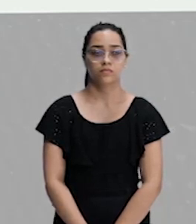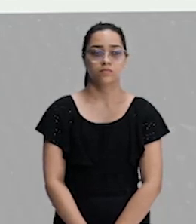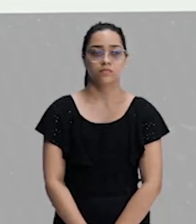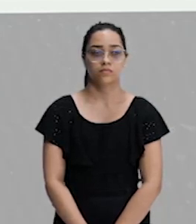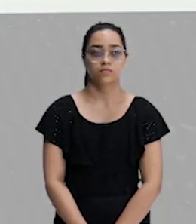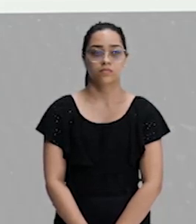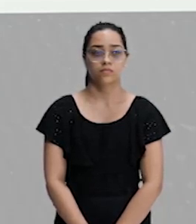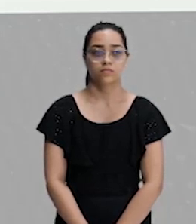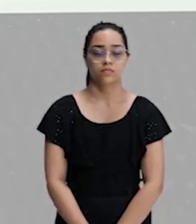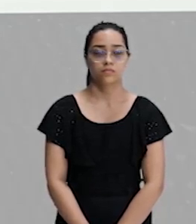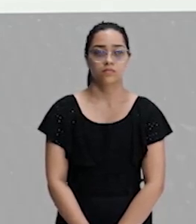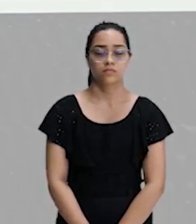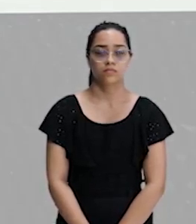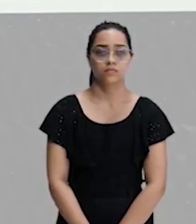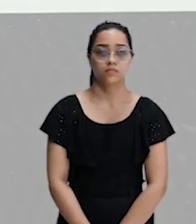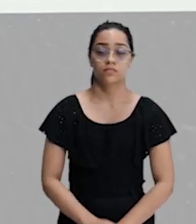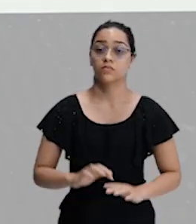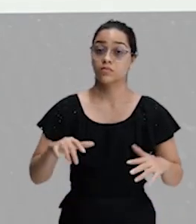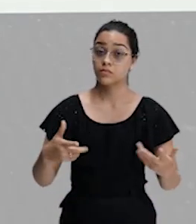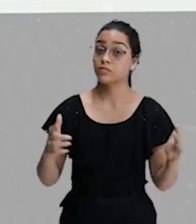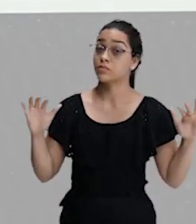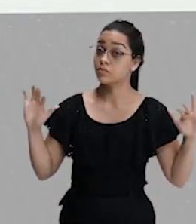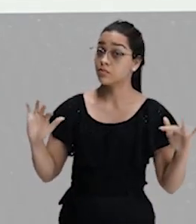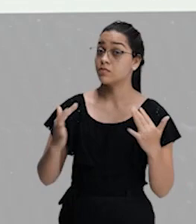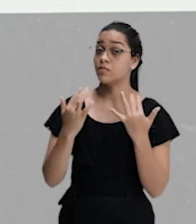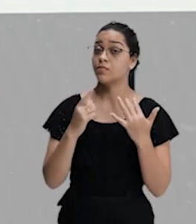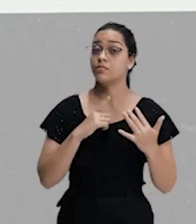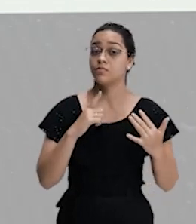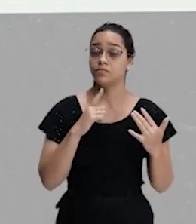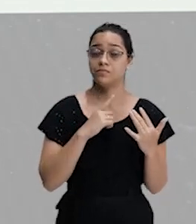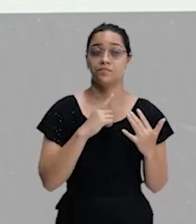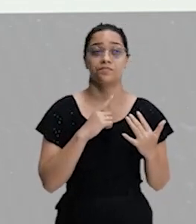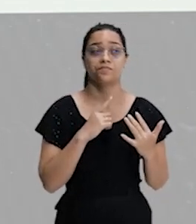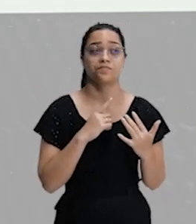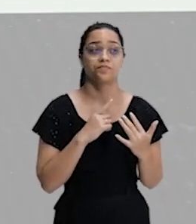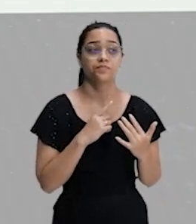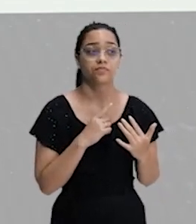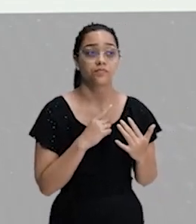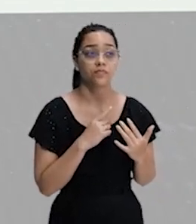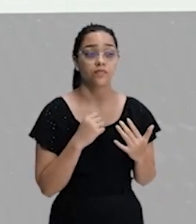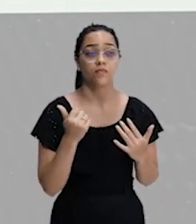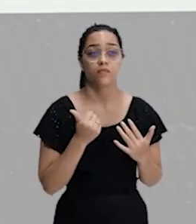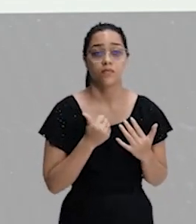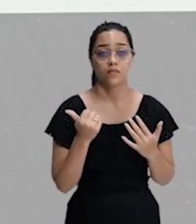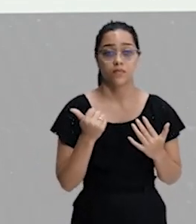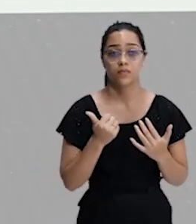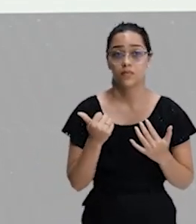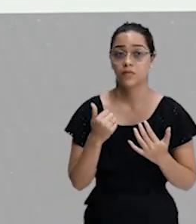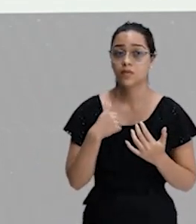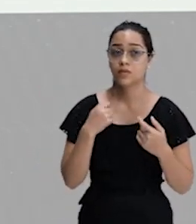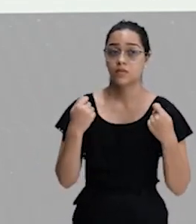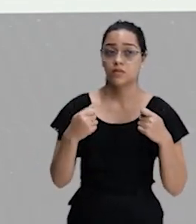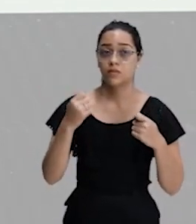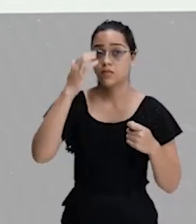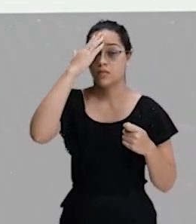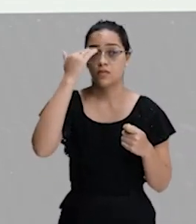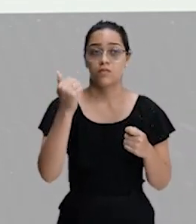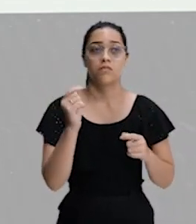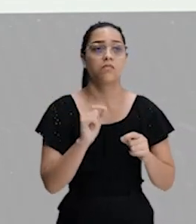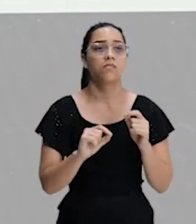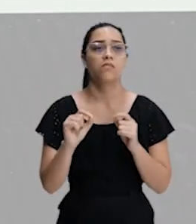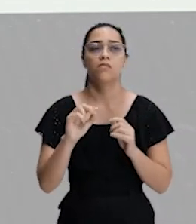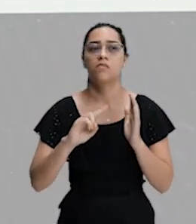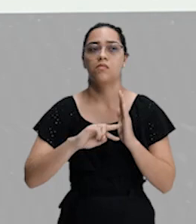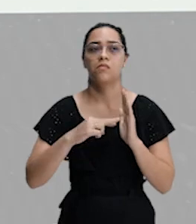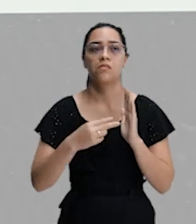169,56 centímetros cúbicos? Galera, olha só. Vamos prestar bem atenção para cá. Primeiro, eu preciso saber o que é isso